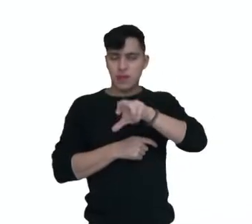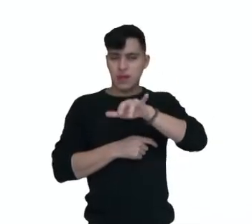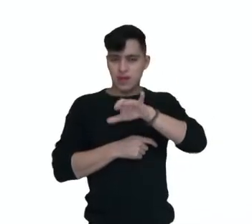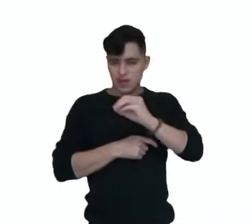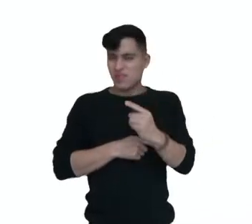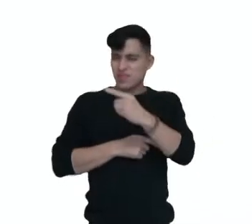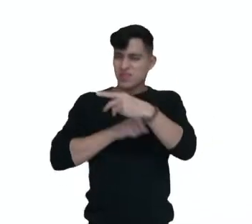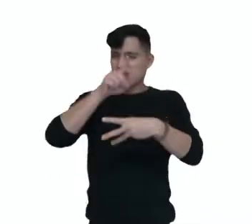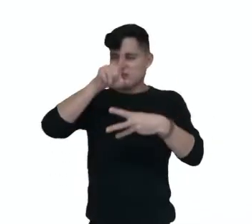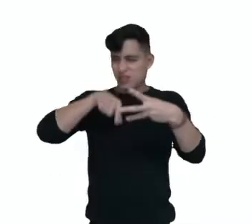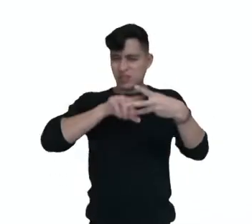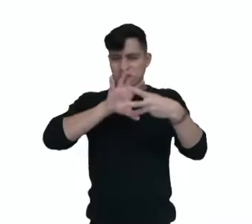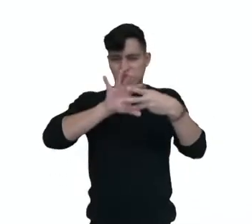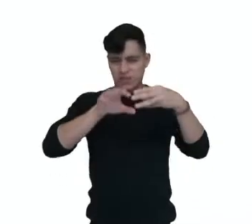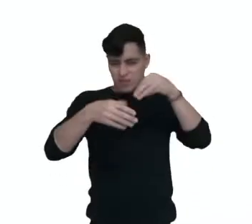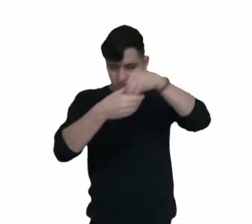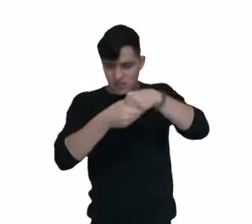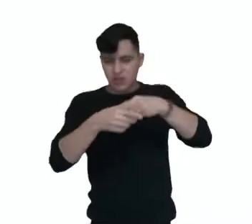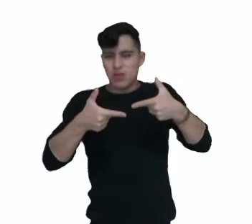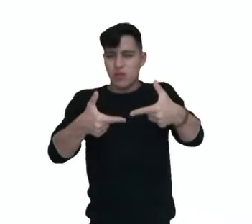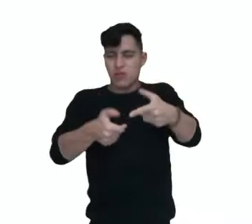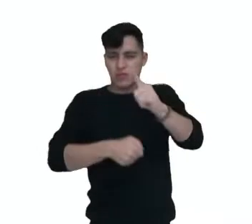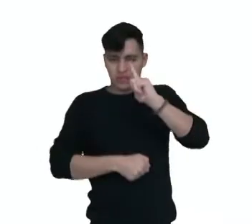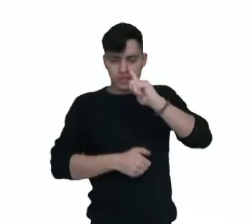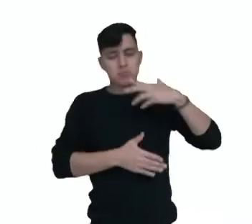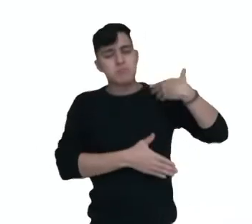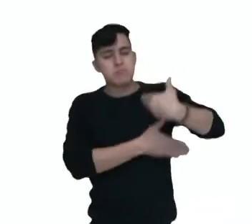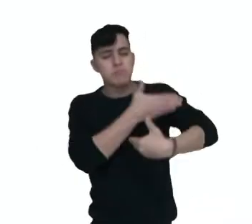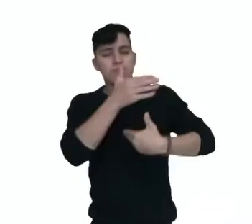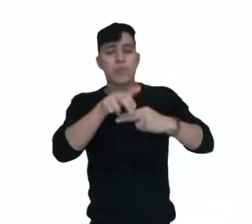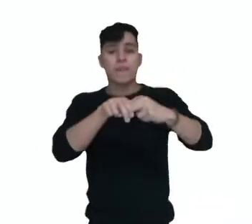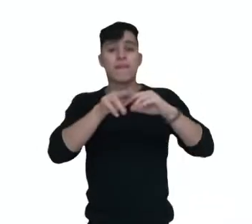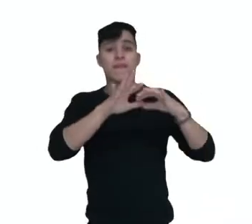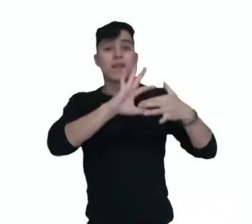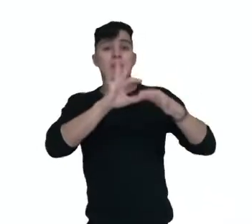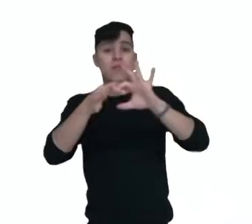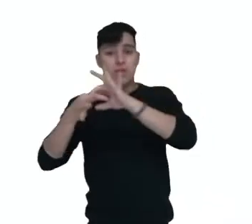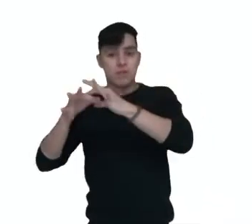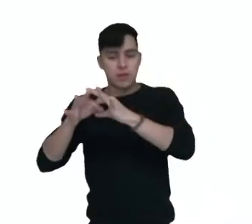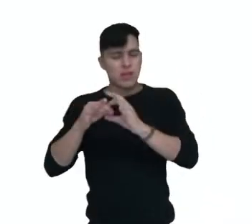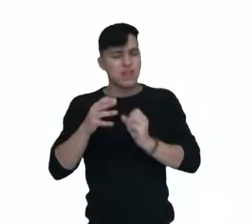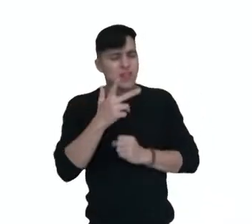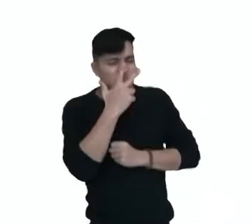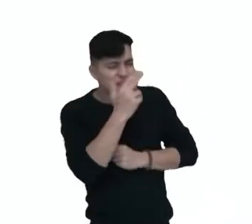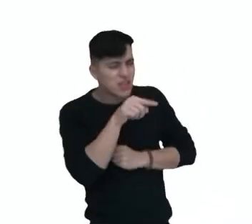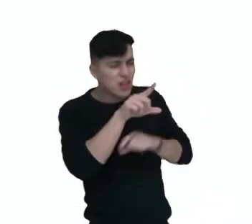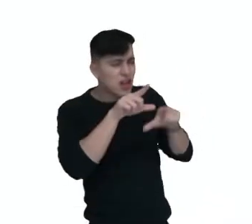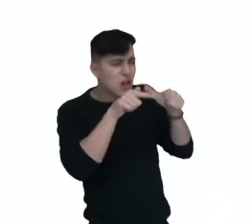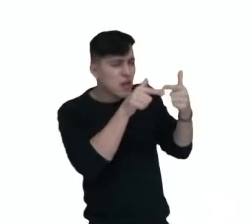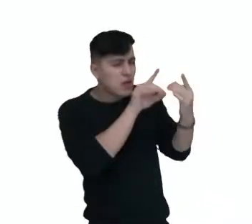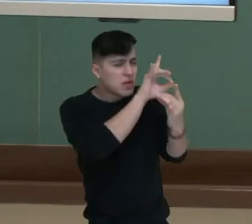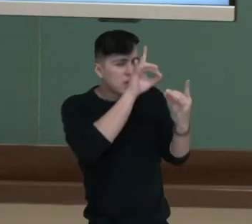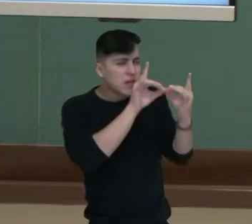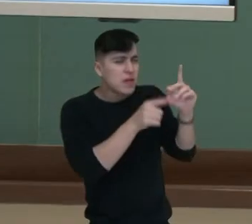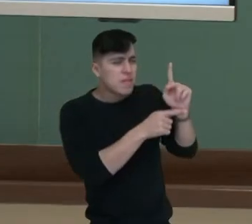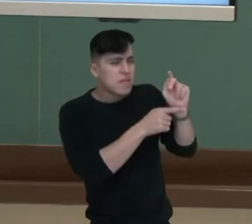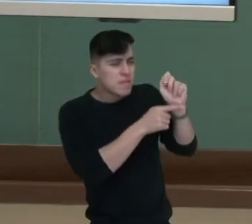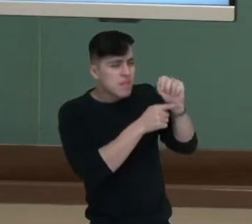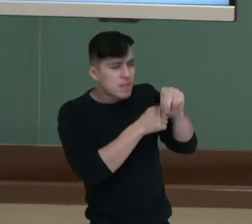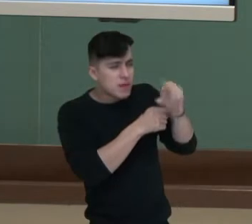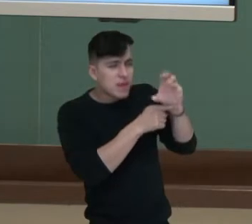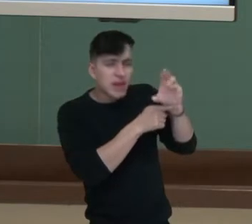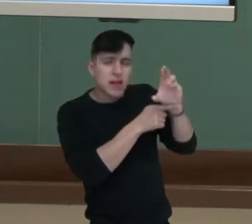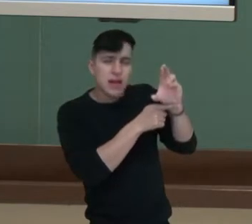e das edições das Olimpíadas, a modalidade foi evoluindo e ganhando particularidades. Então, por exemplo, o pancrácio era uma luta que